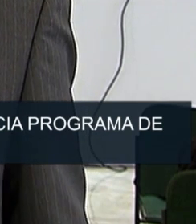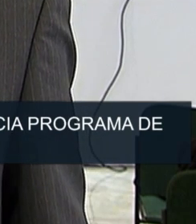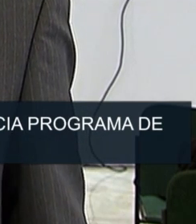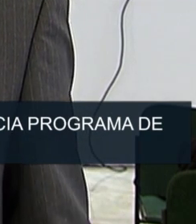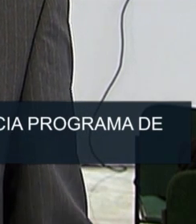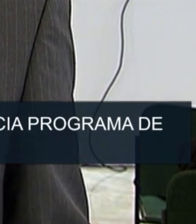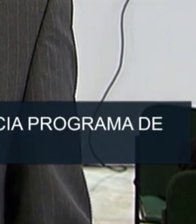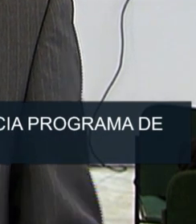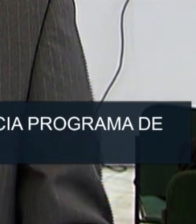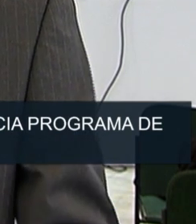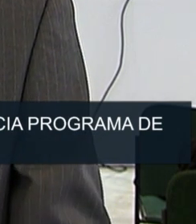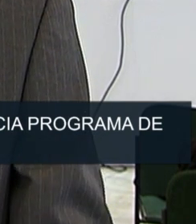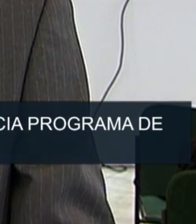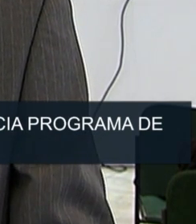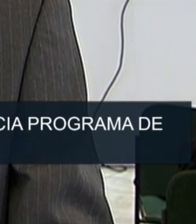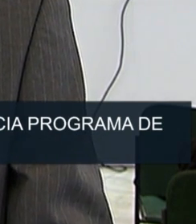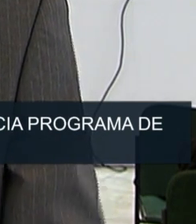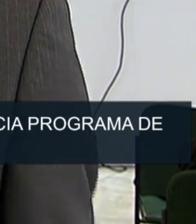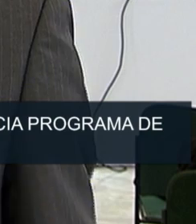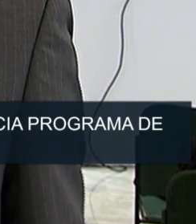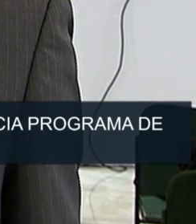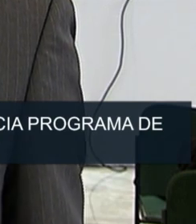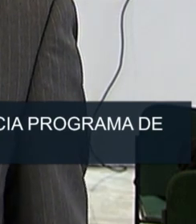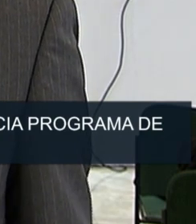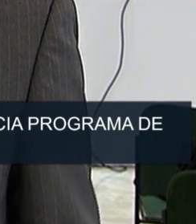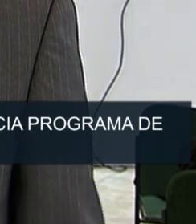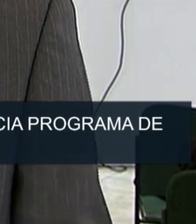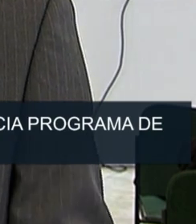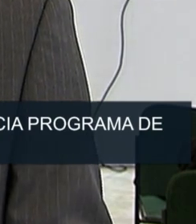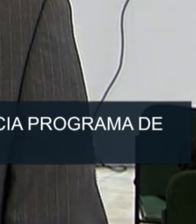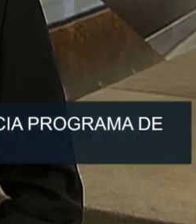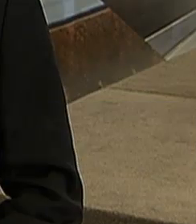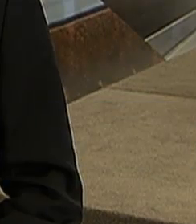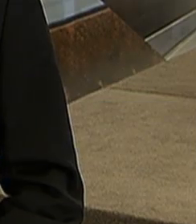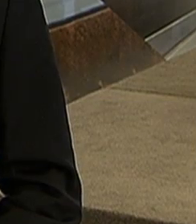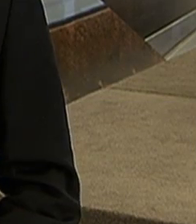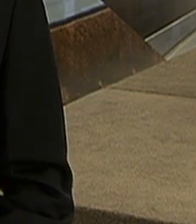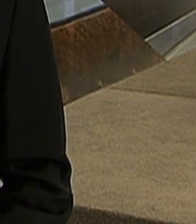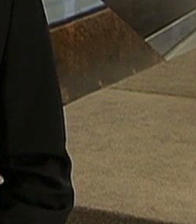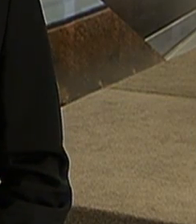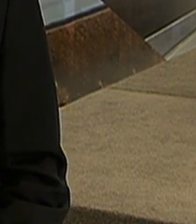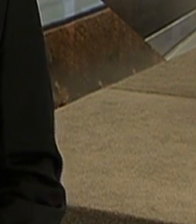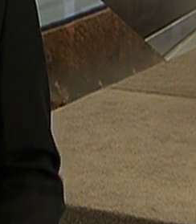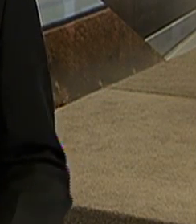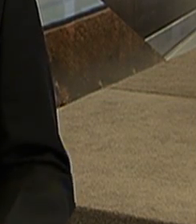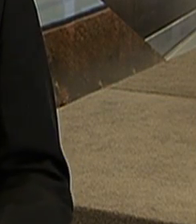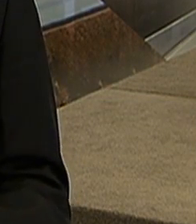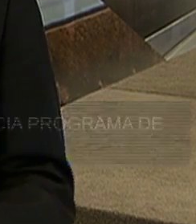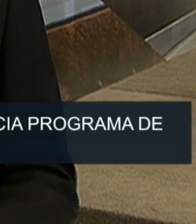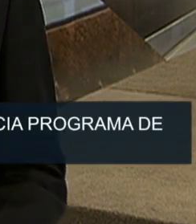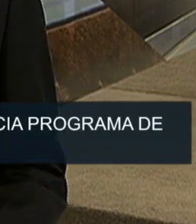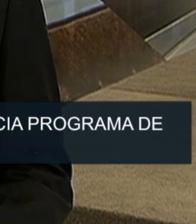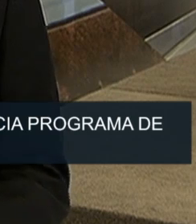discurso da presidenta Dilma russef sobre o lançamento do plano e tem outras informações Paulo Boa tarde Ricardo